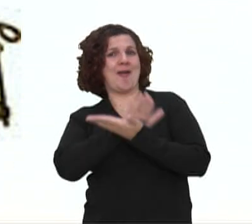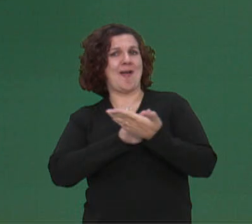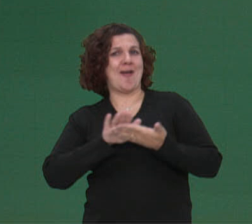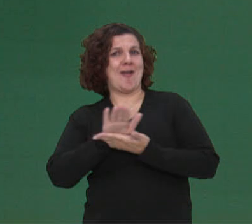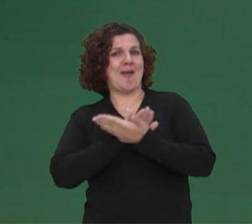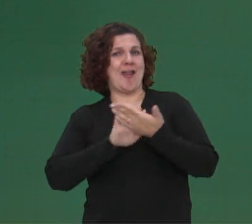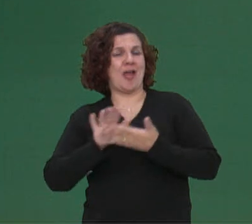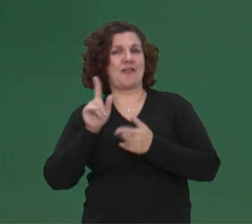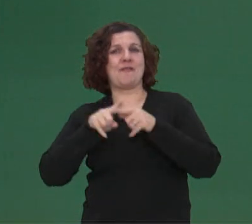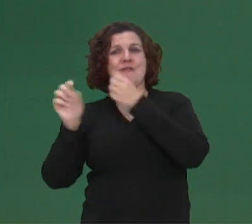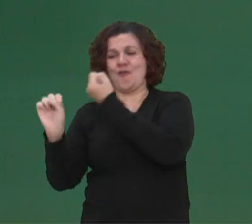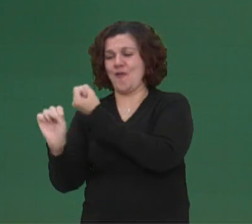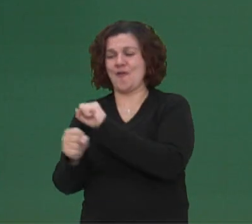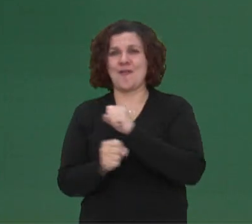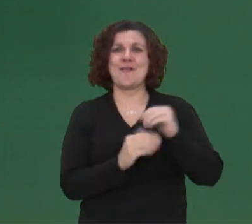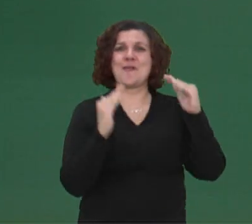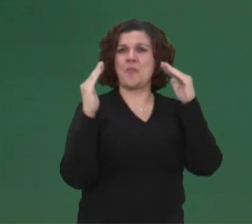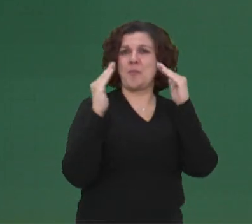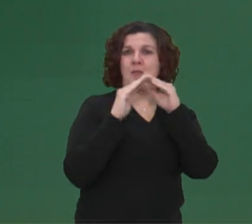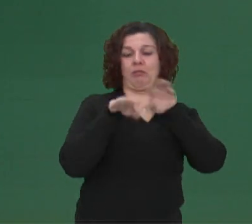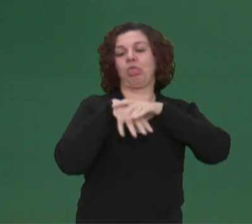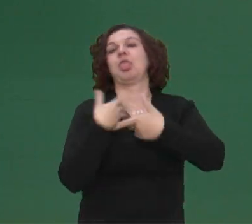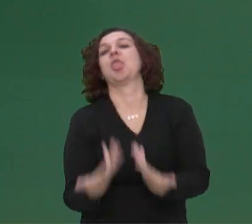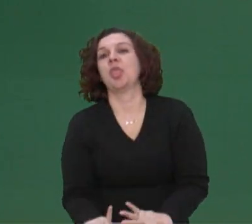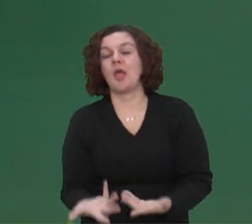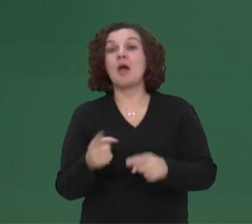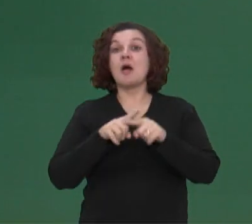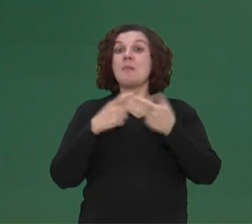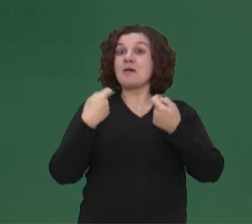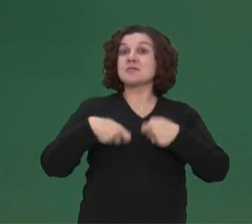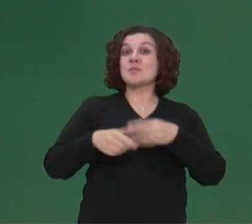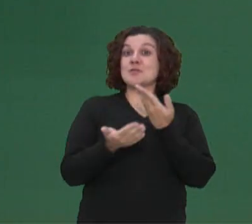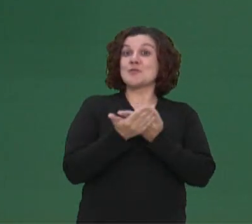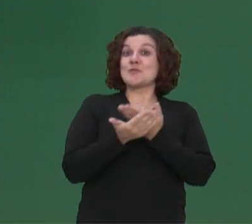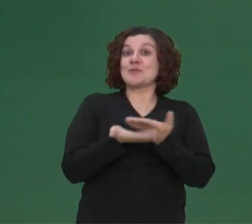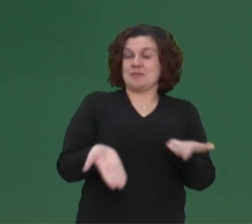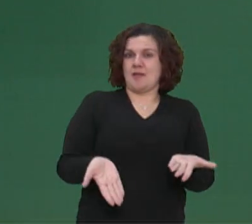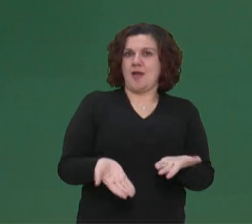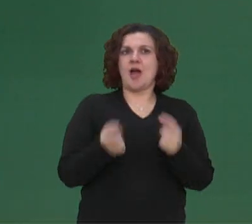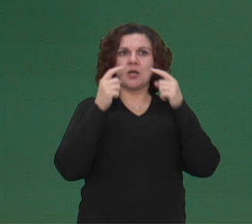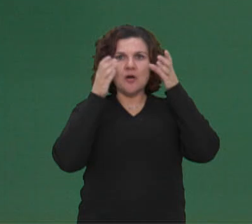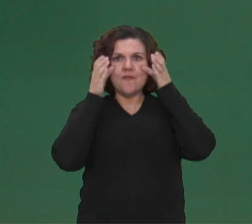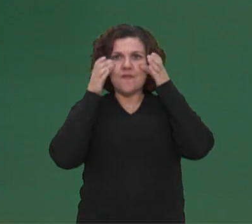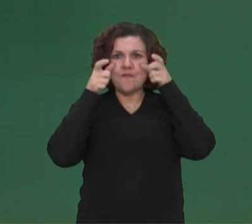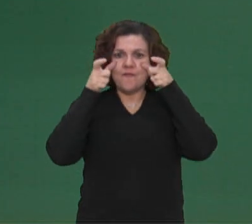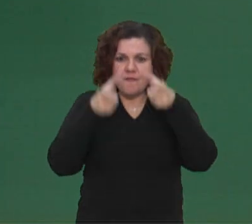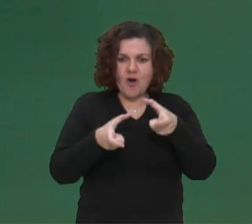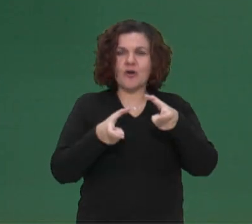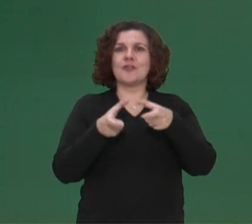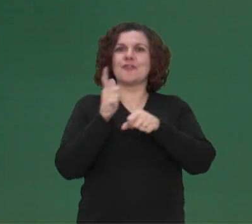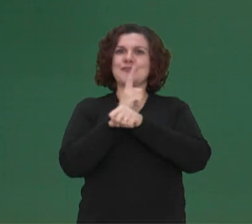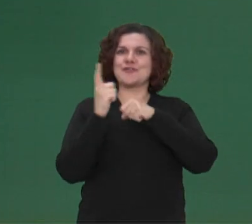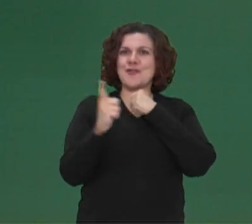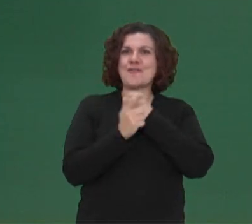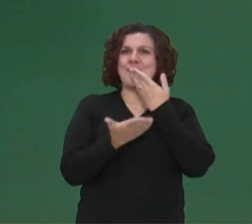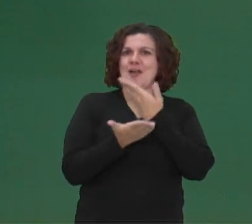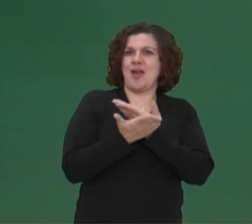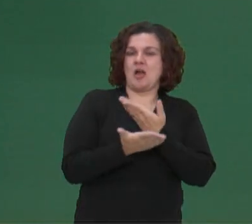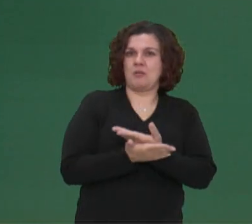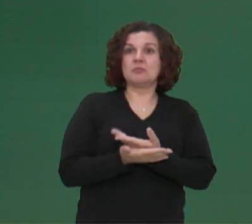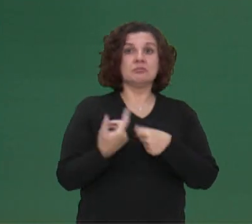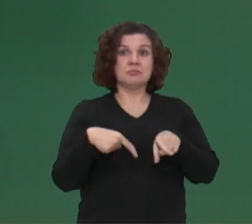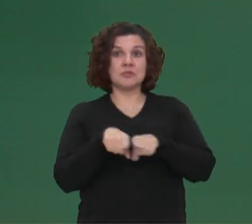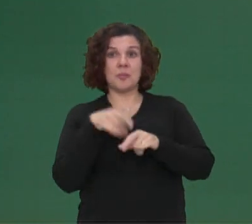a casa, não vai cair tua mão, mas também você tem que estudar, assistir aula de geografia, topzera, e também